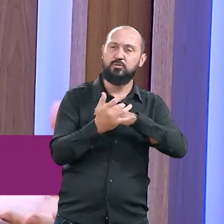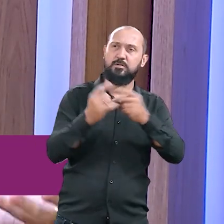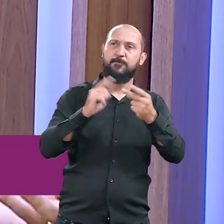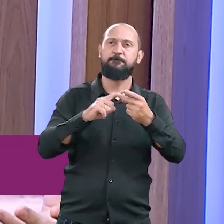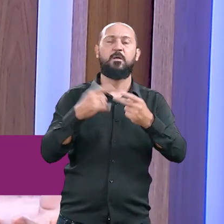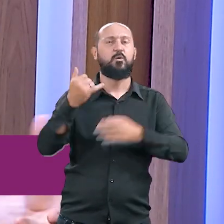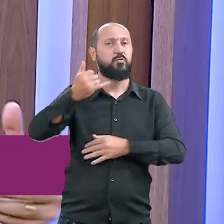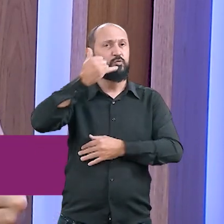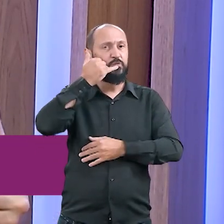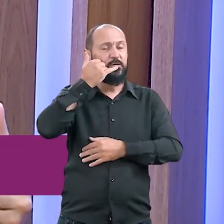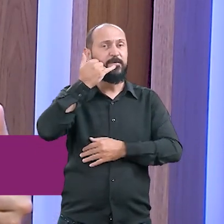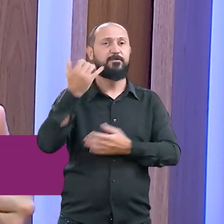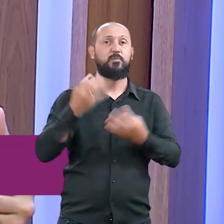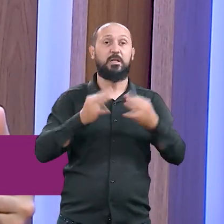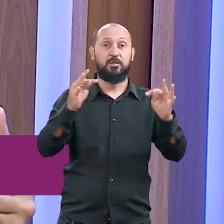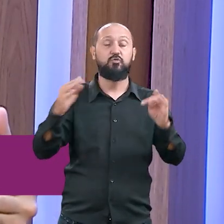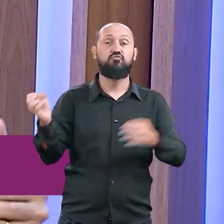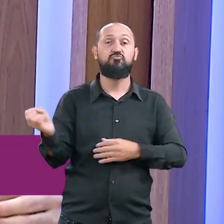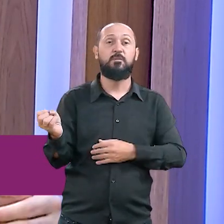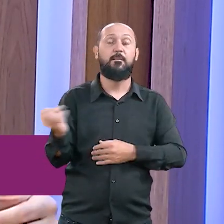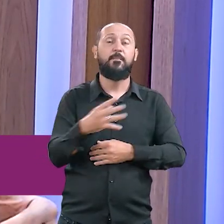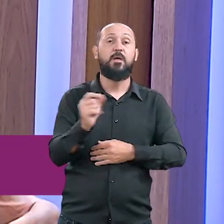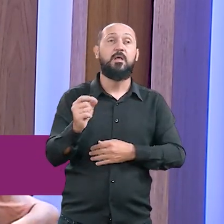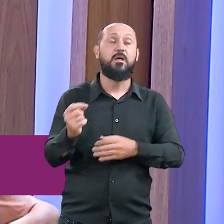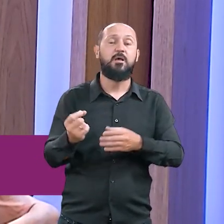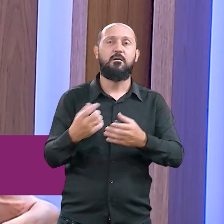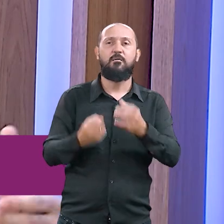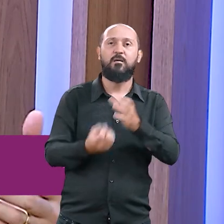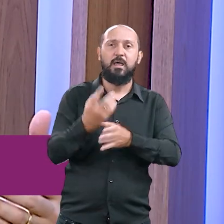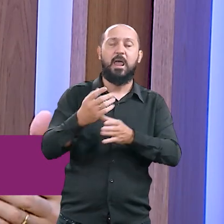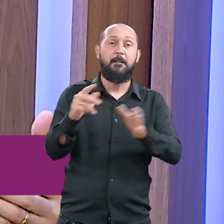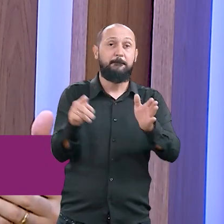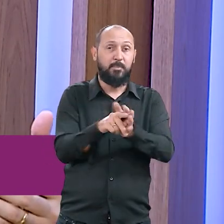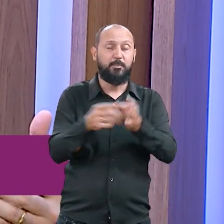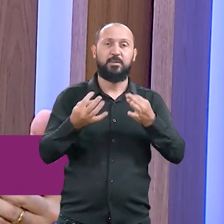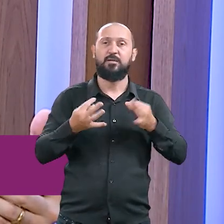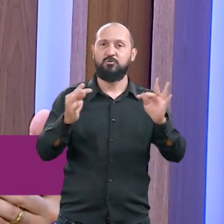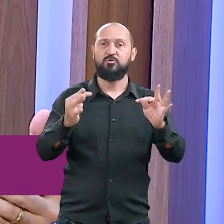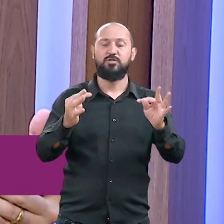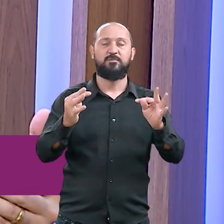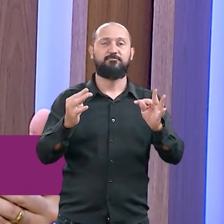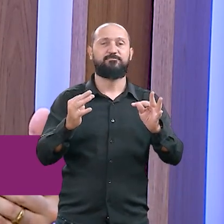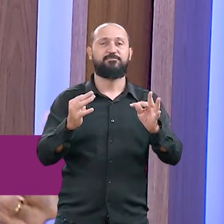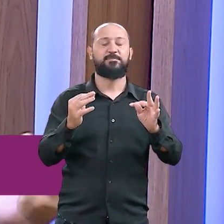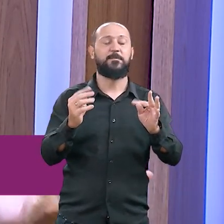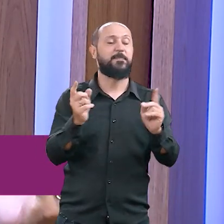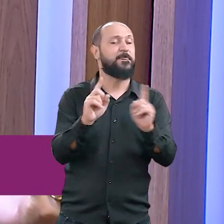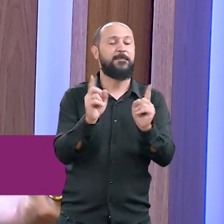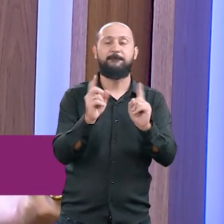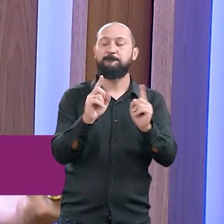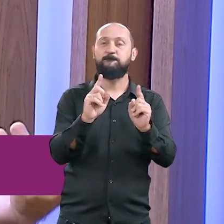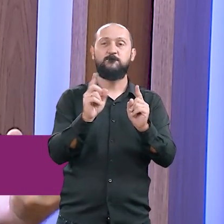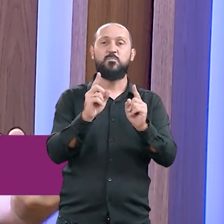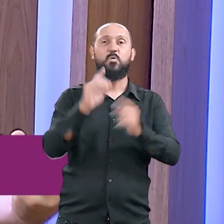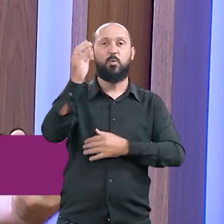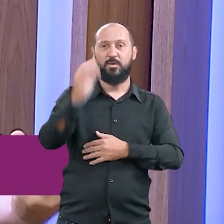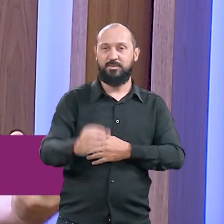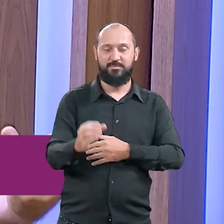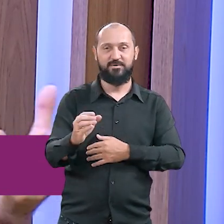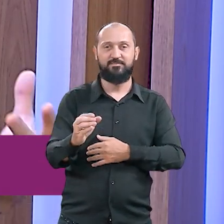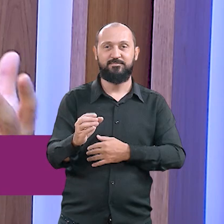palavras, você vai comunicar através das imagens e você vai usar os números para te embasar. Então faz todo sentido o uso da ferramenta de